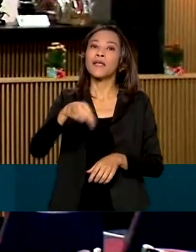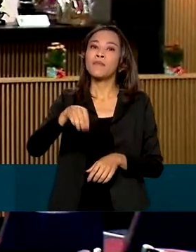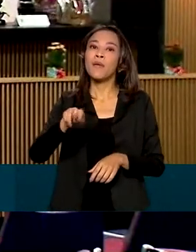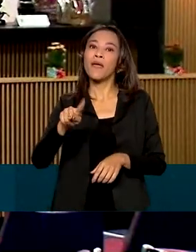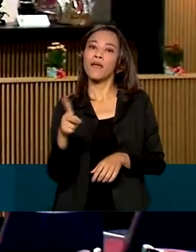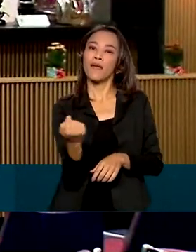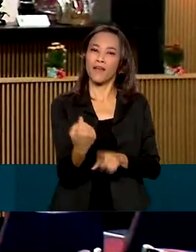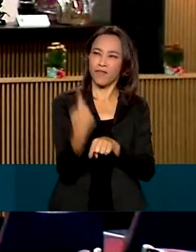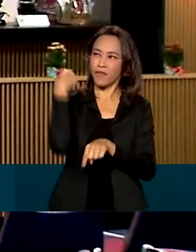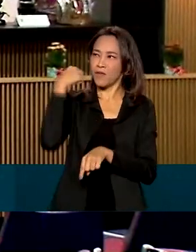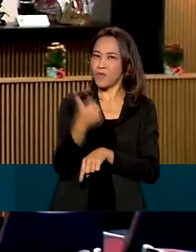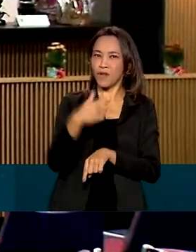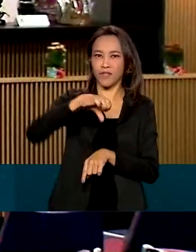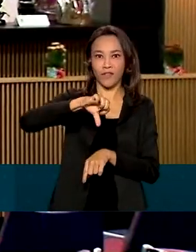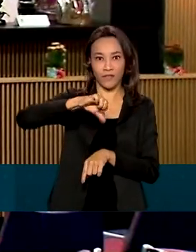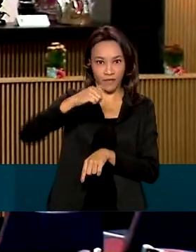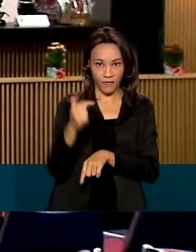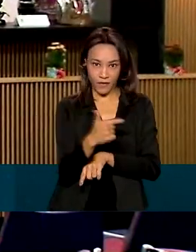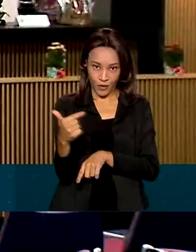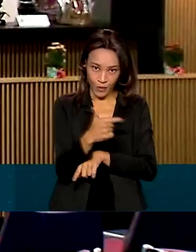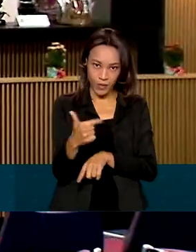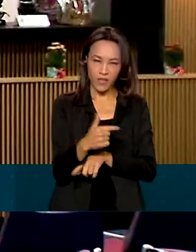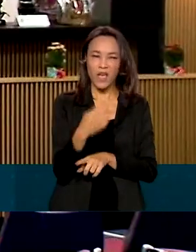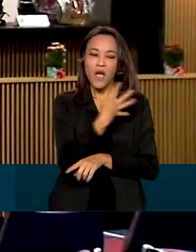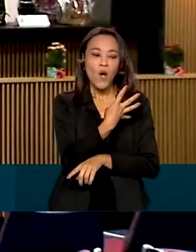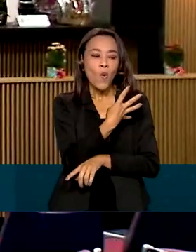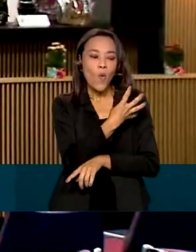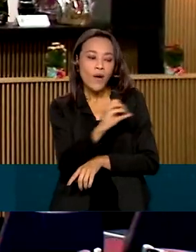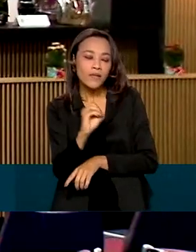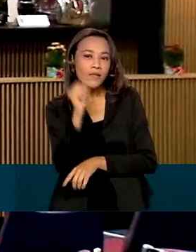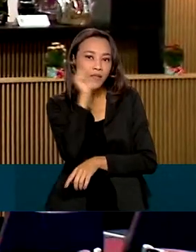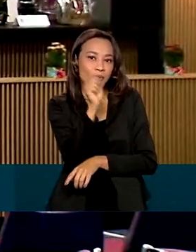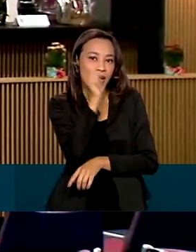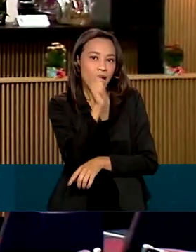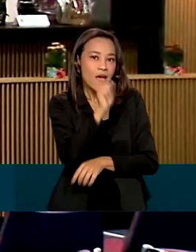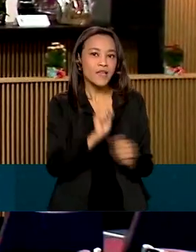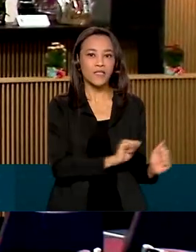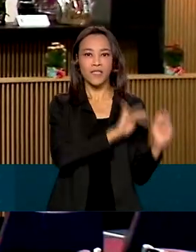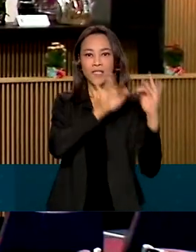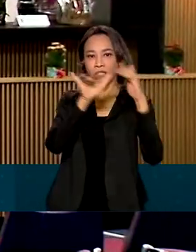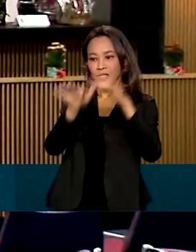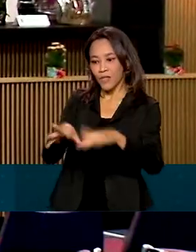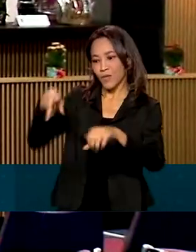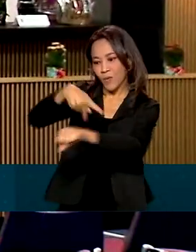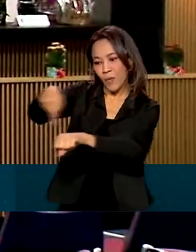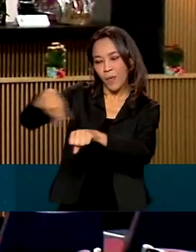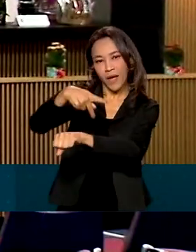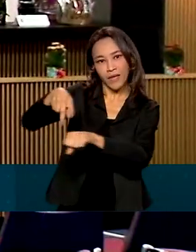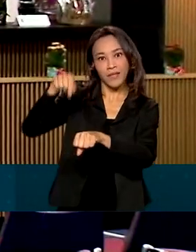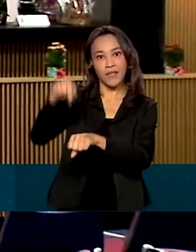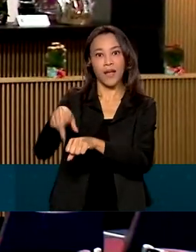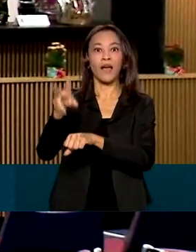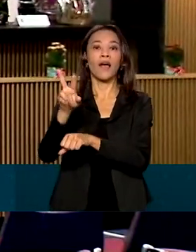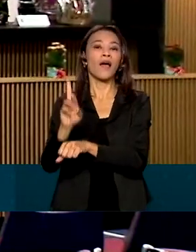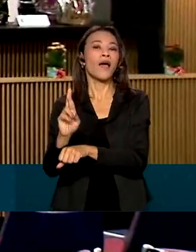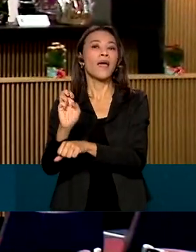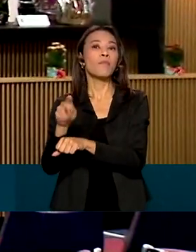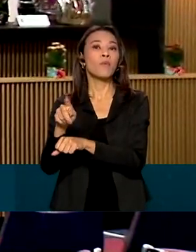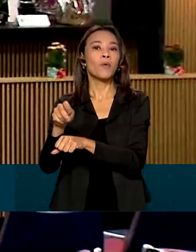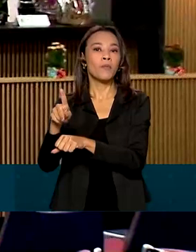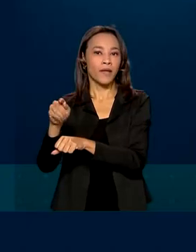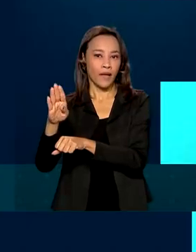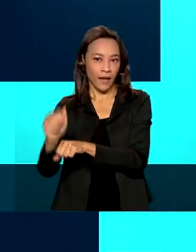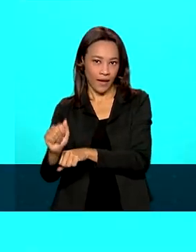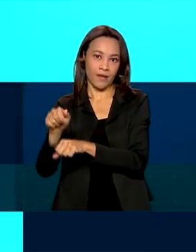29 anos cerca de 400 mulheres se reuniram na República Dominicana para debater sobre suas